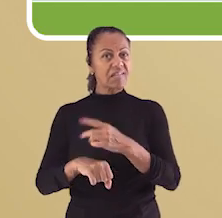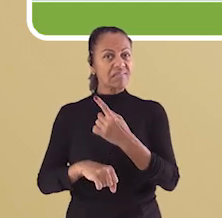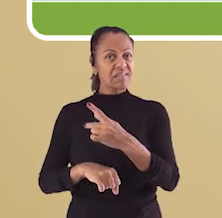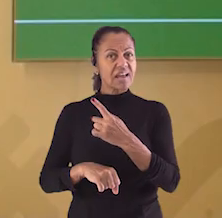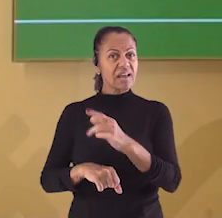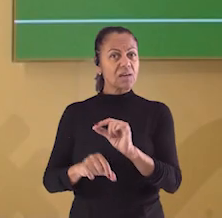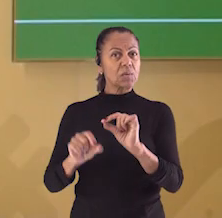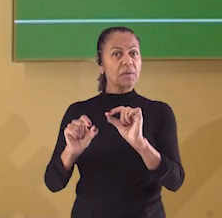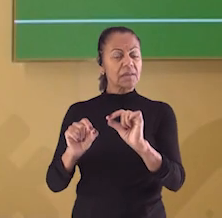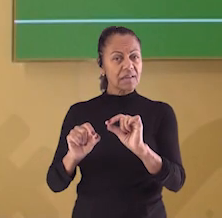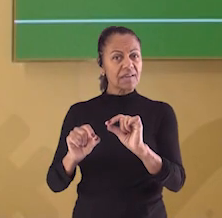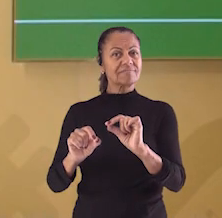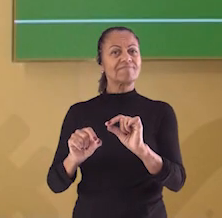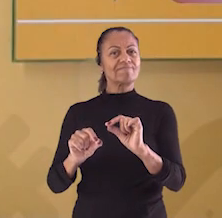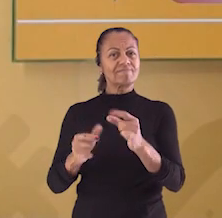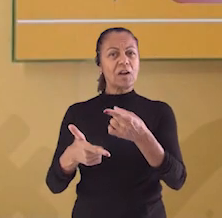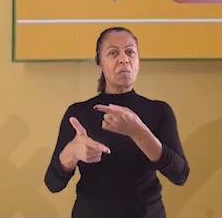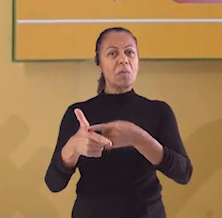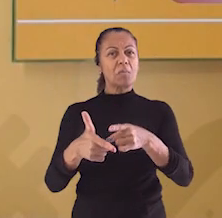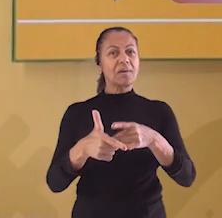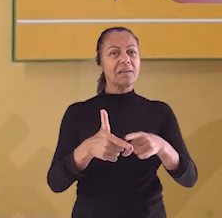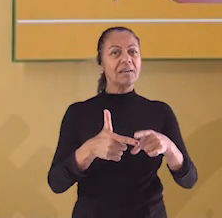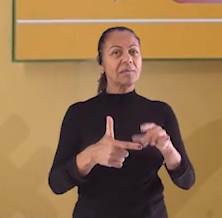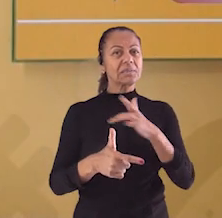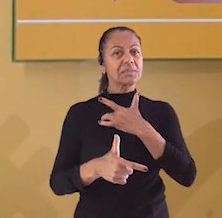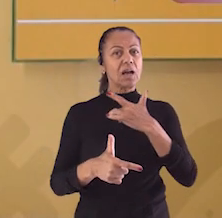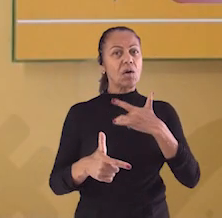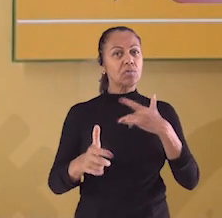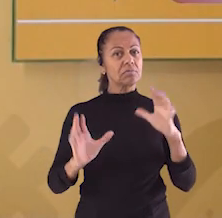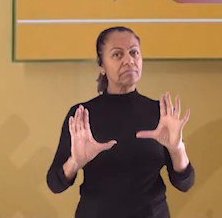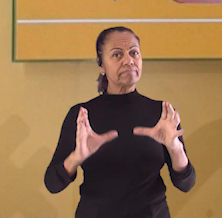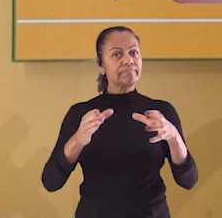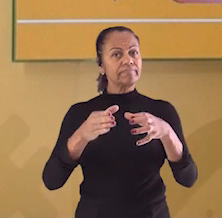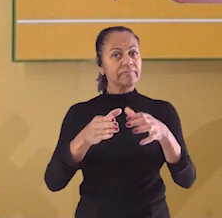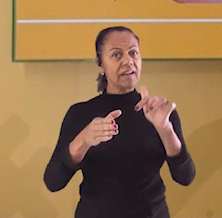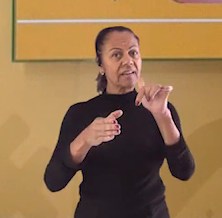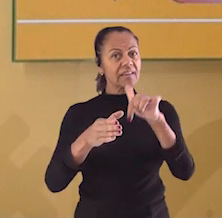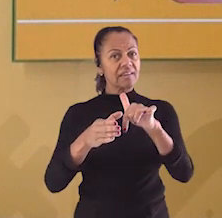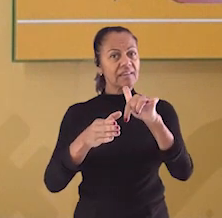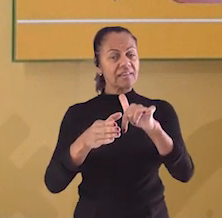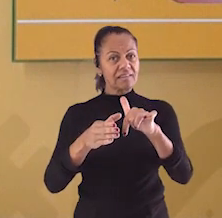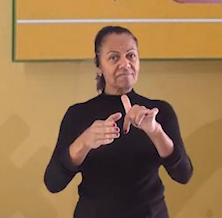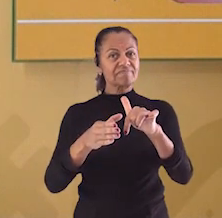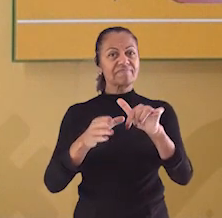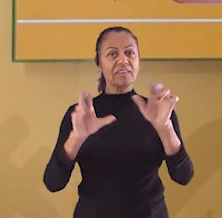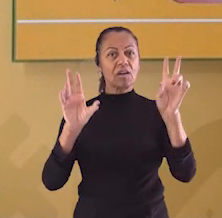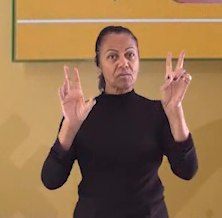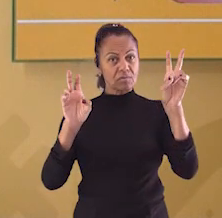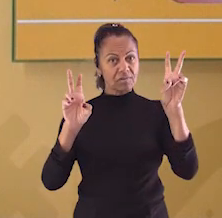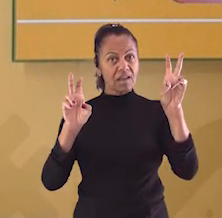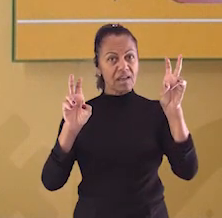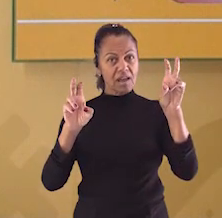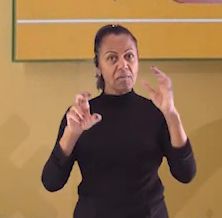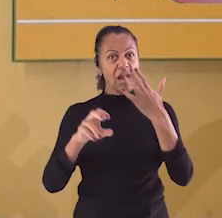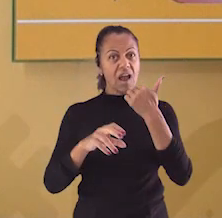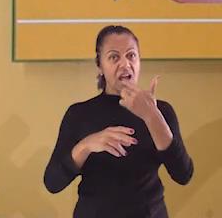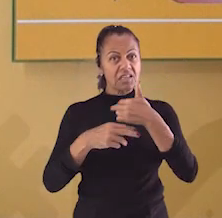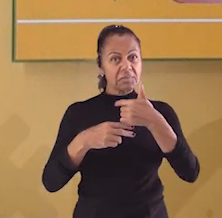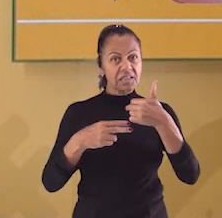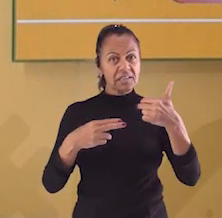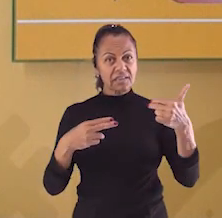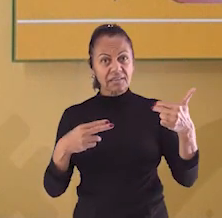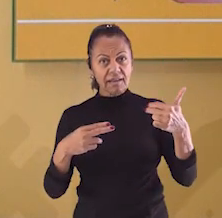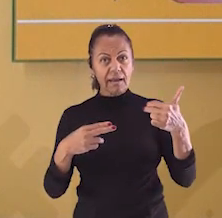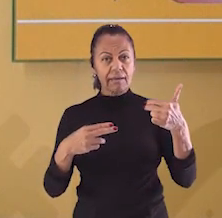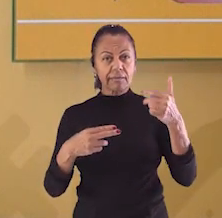efeitos. Turma, a doença da qual Camila sofre faz parte de um conjunto de problemas de saúde muito sérios chamados